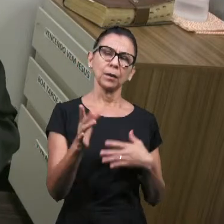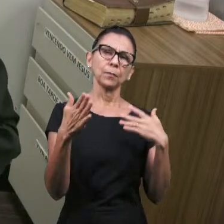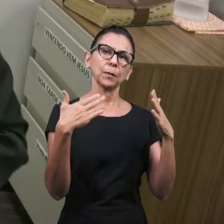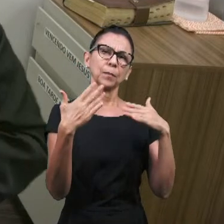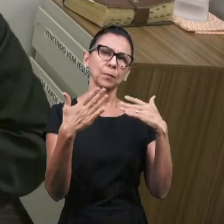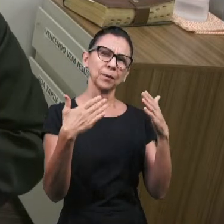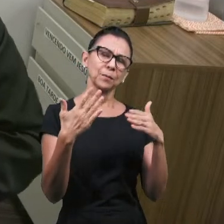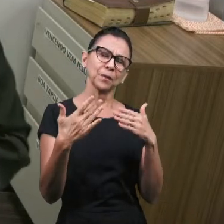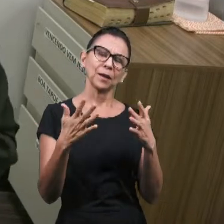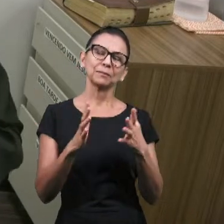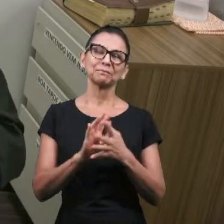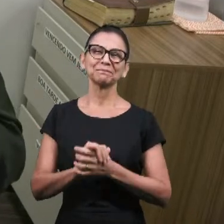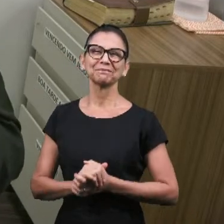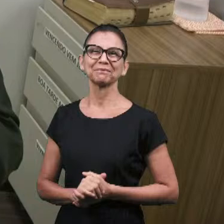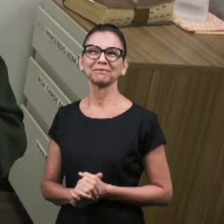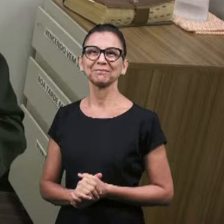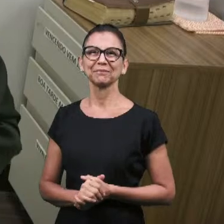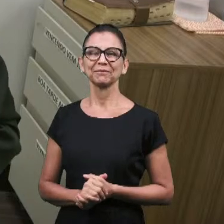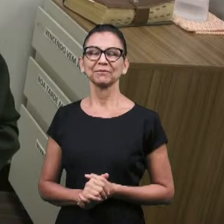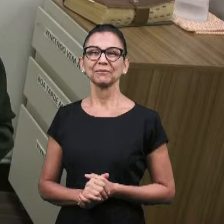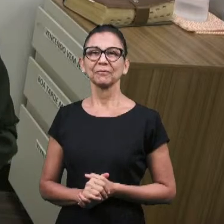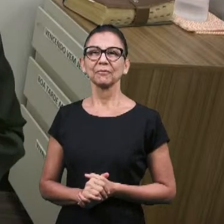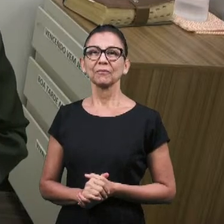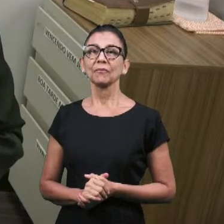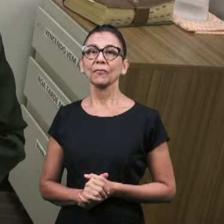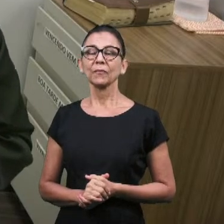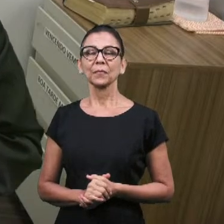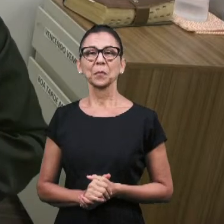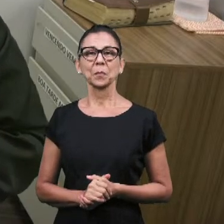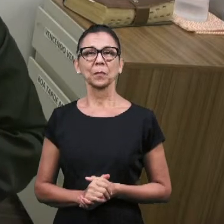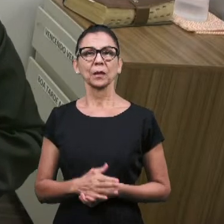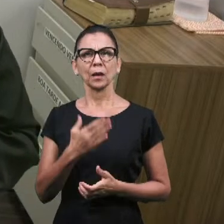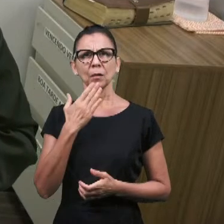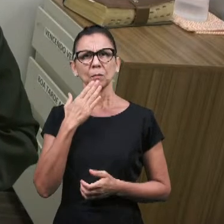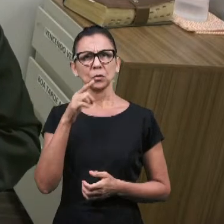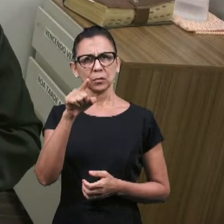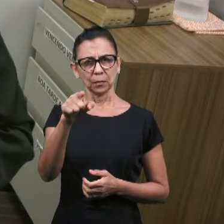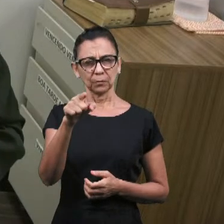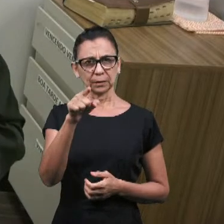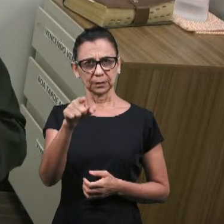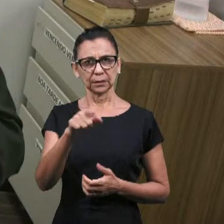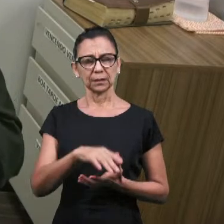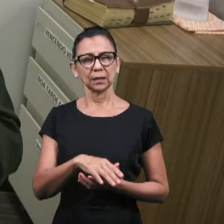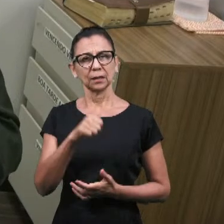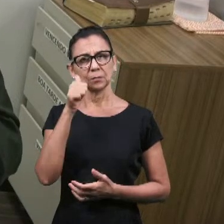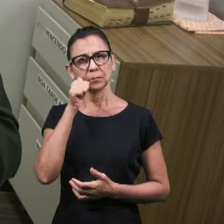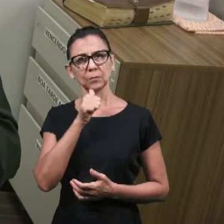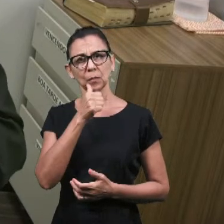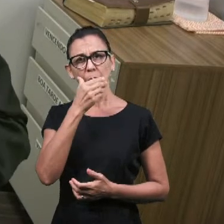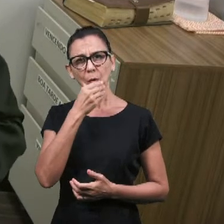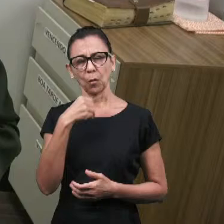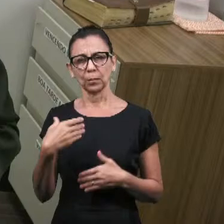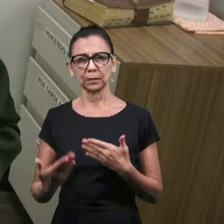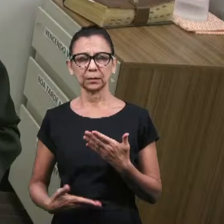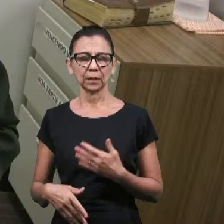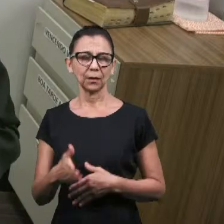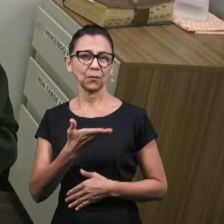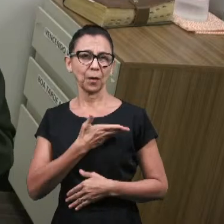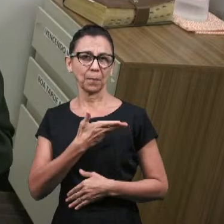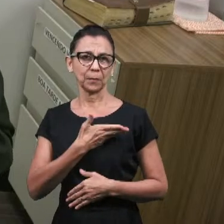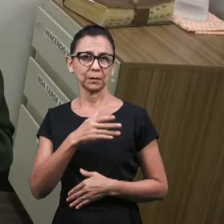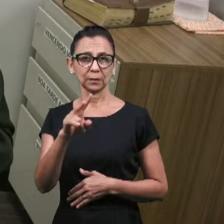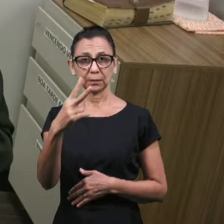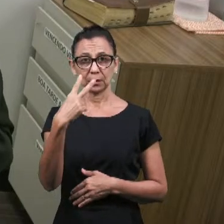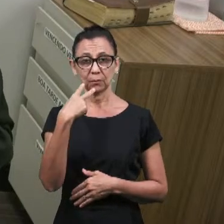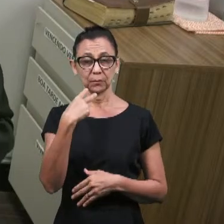nós vamos conversar com o pastor mais antes nós pedimos a você nosso querido irmão Nossa aquele irmã minha amiga você que está nos acompanhando